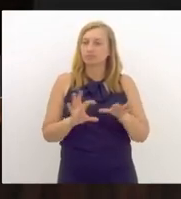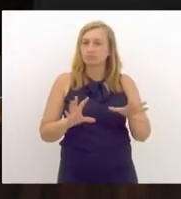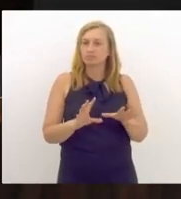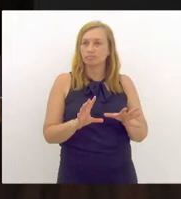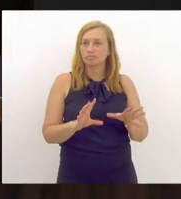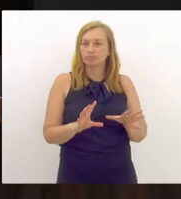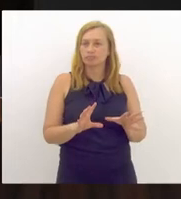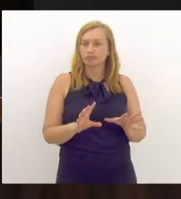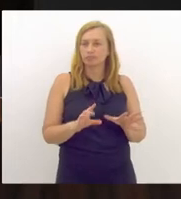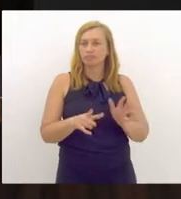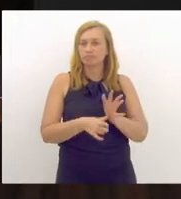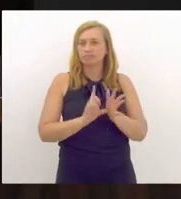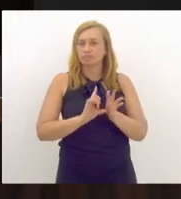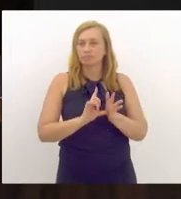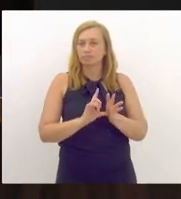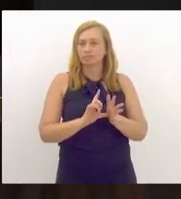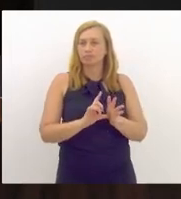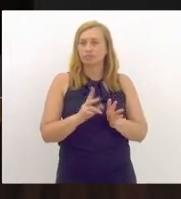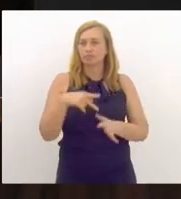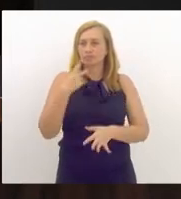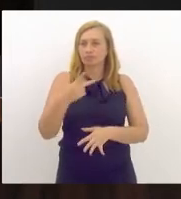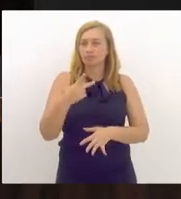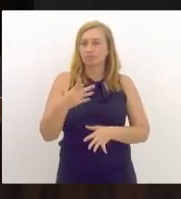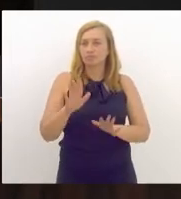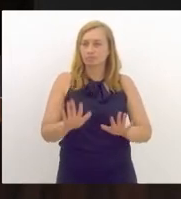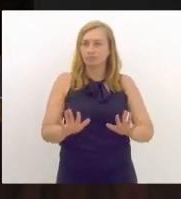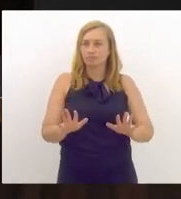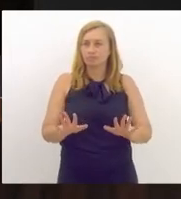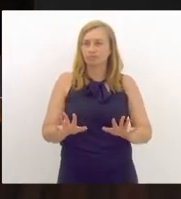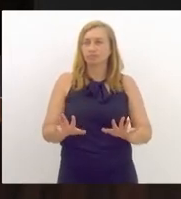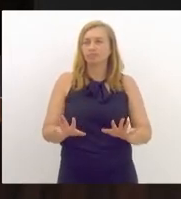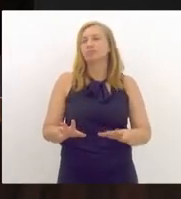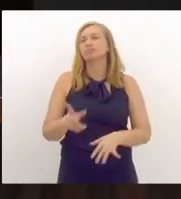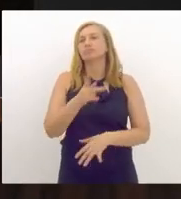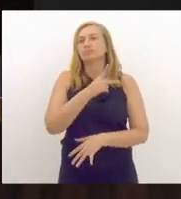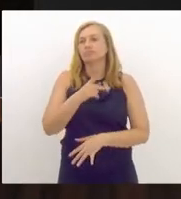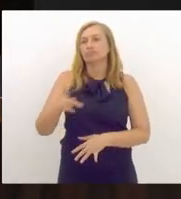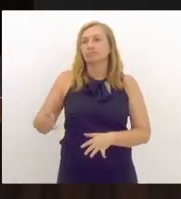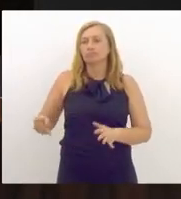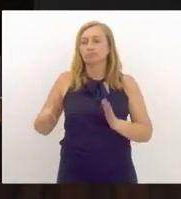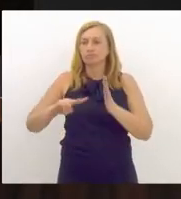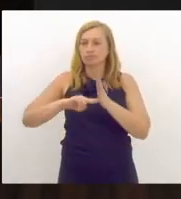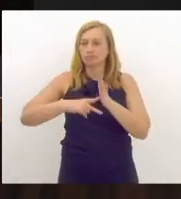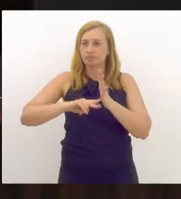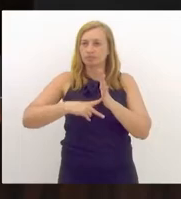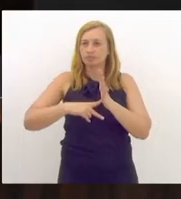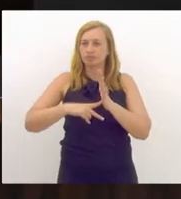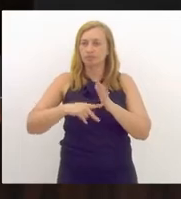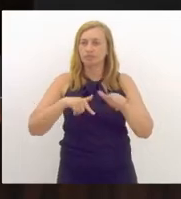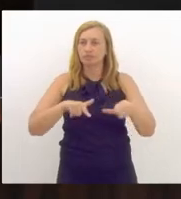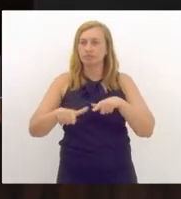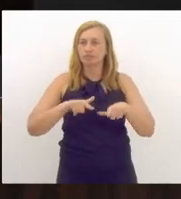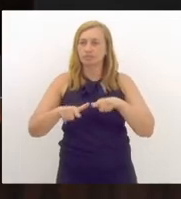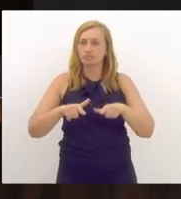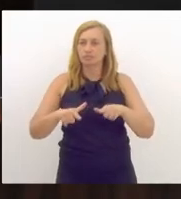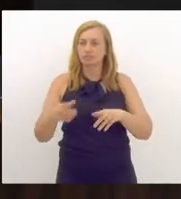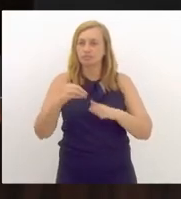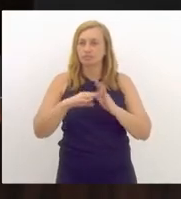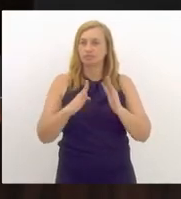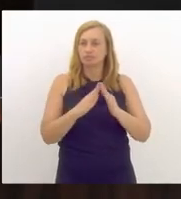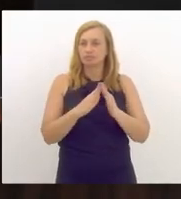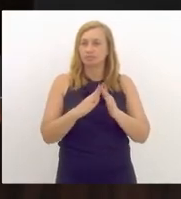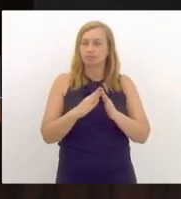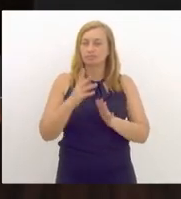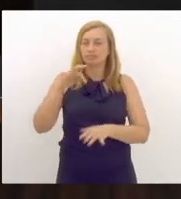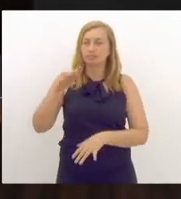falas a gente vai ter uma intervenção cultural com a nossa presidenta do sindicato das trabalhadoras domésticas Maria Isabel